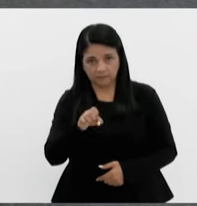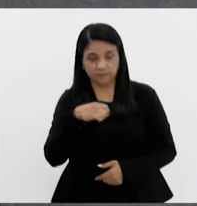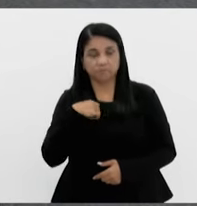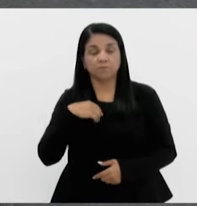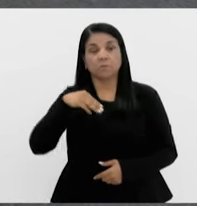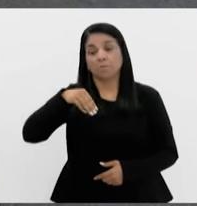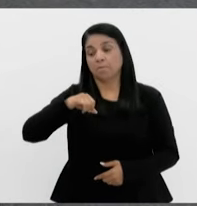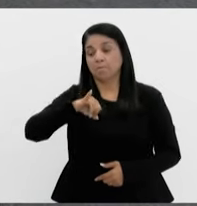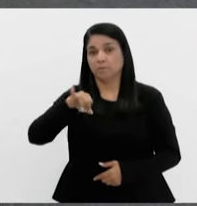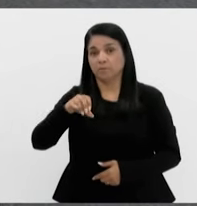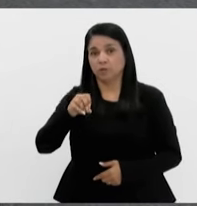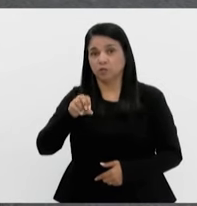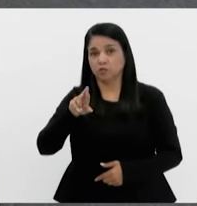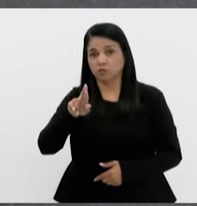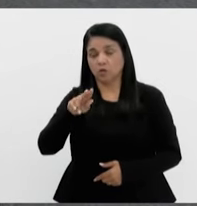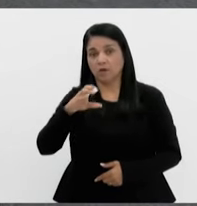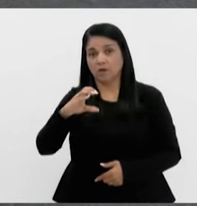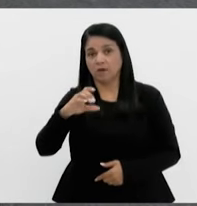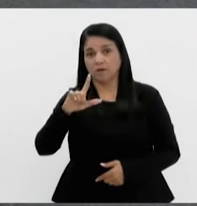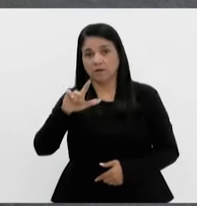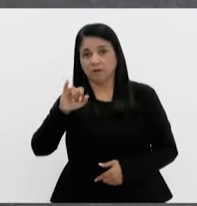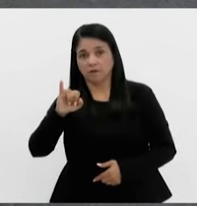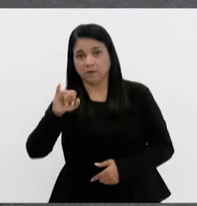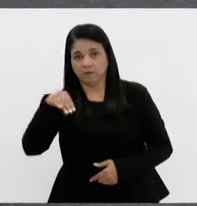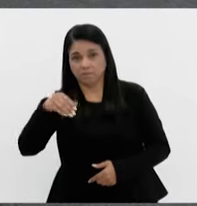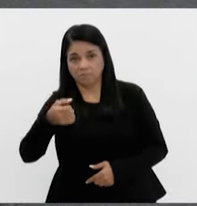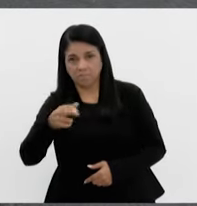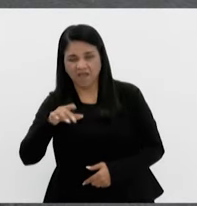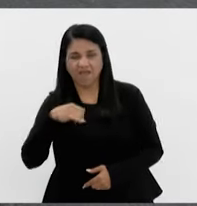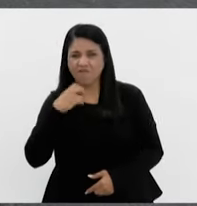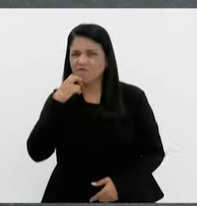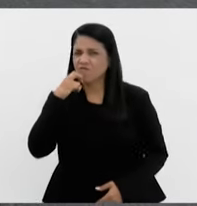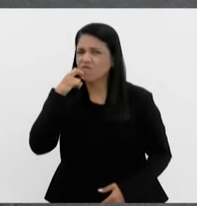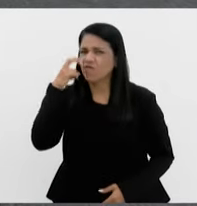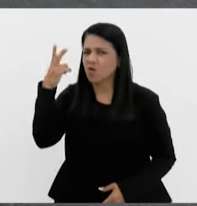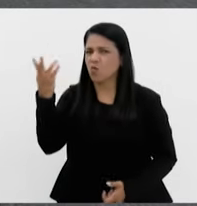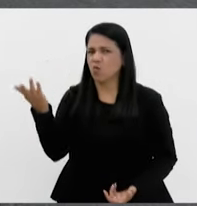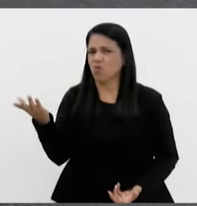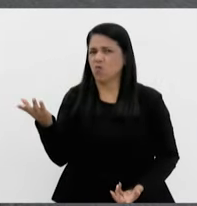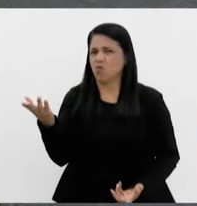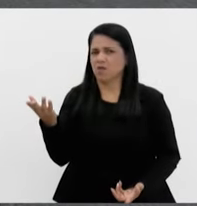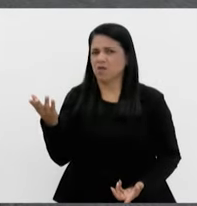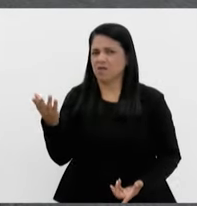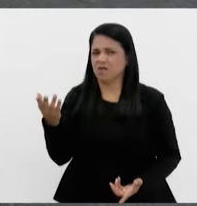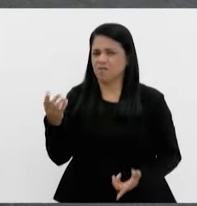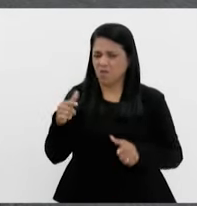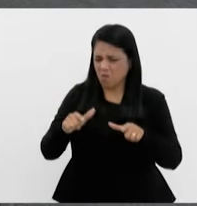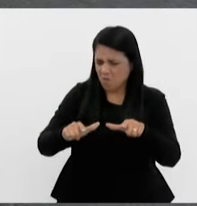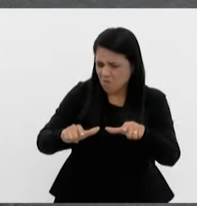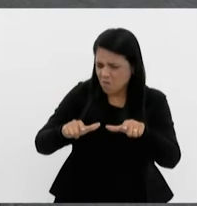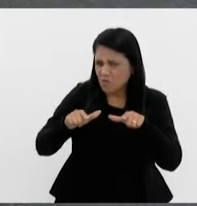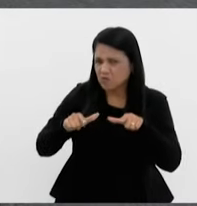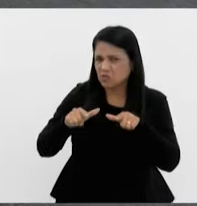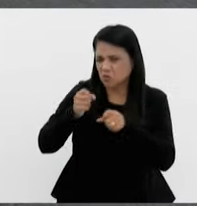climato É uma vergonha quando pede uma Moção de repúdio para para um homem que está à frente que a